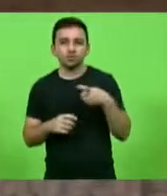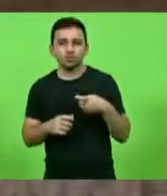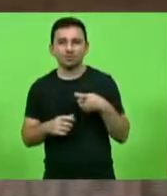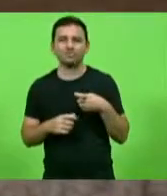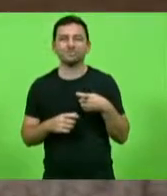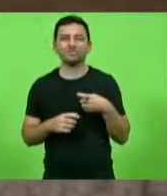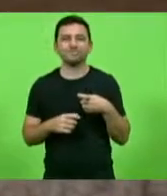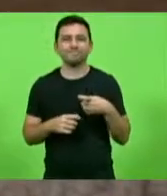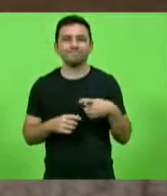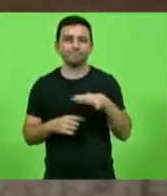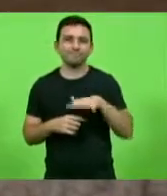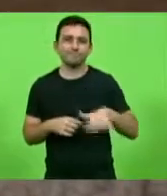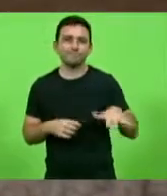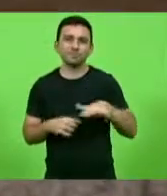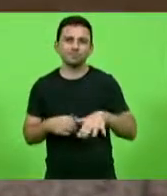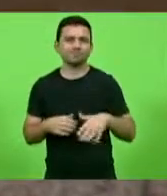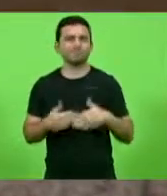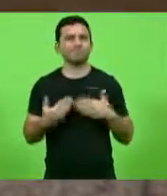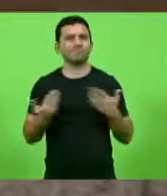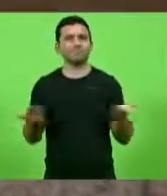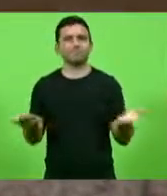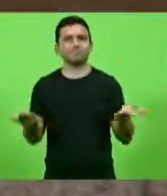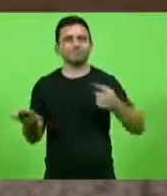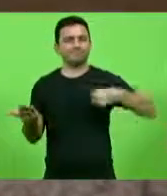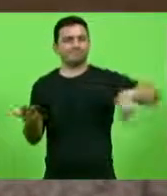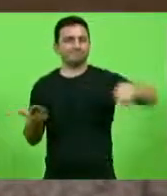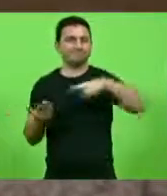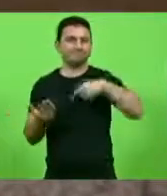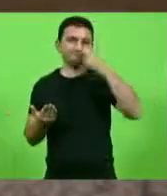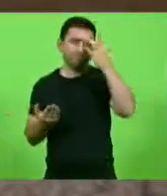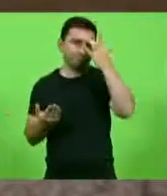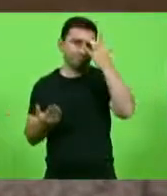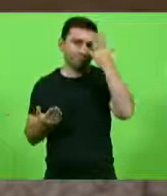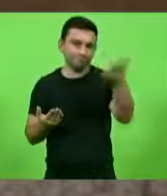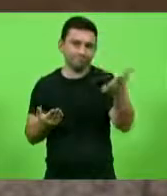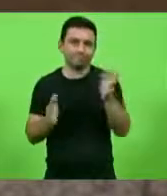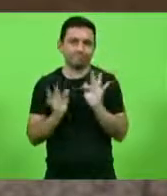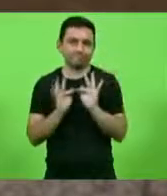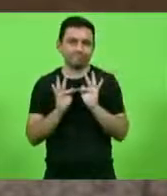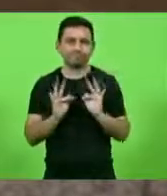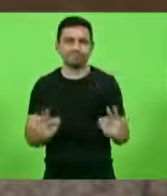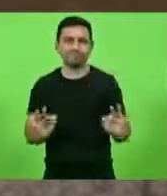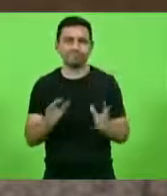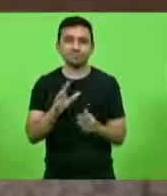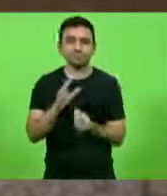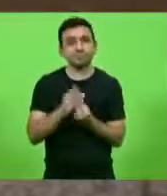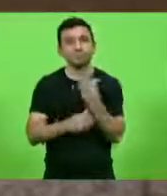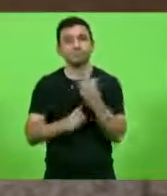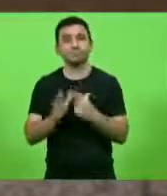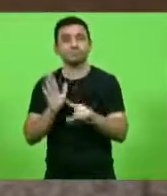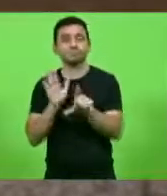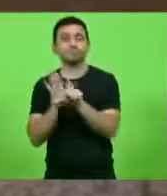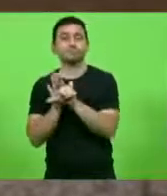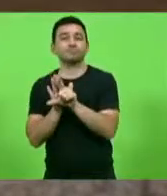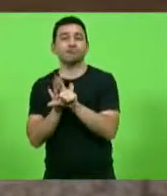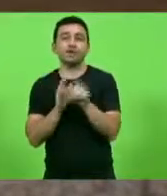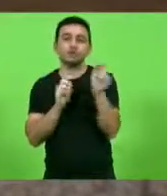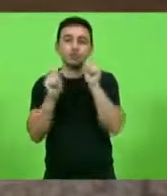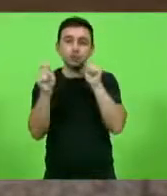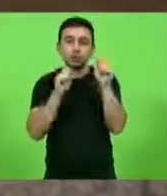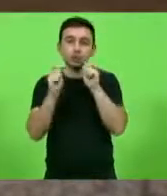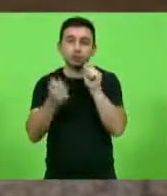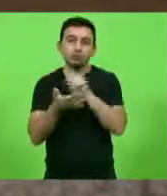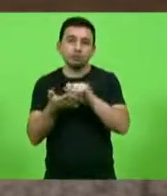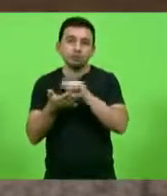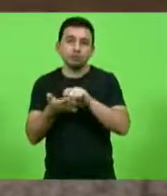porque, convenhamos, para nós, é muito fácil, é muito simples. Nós criamos uma lei, a nossa assessoria escreve lá